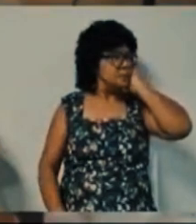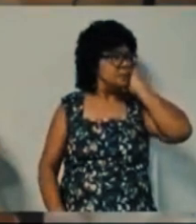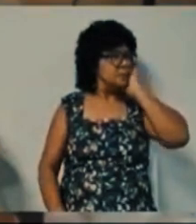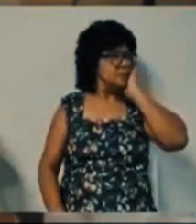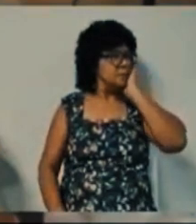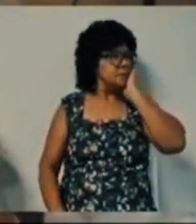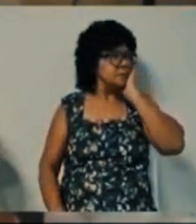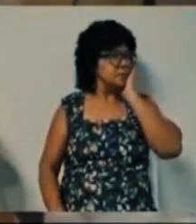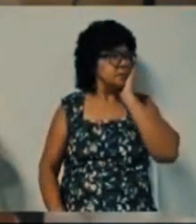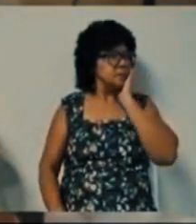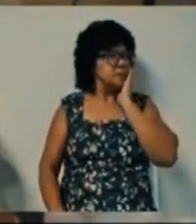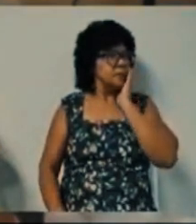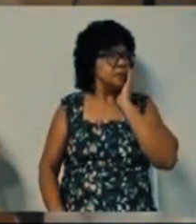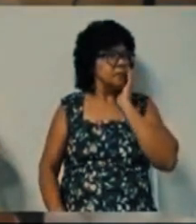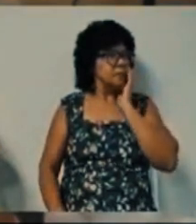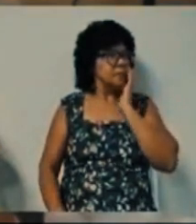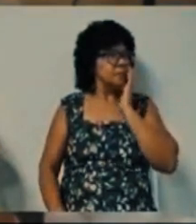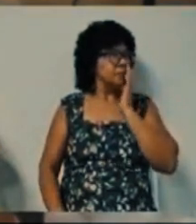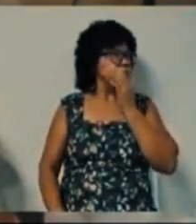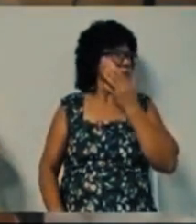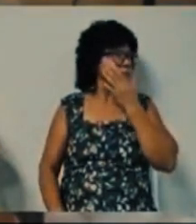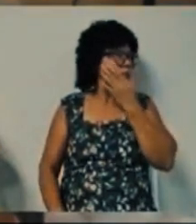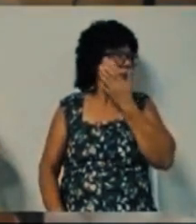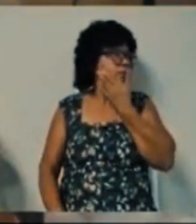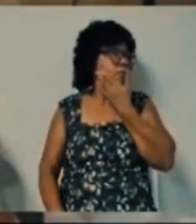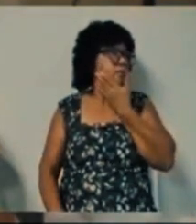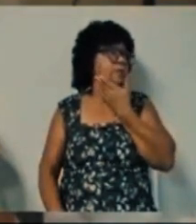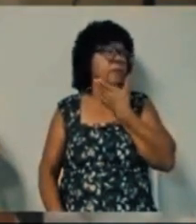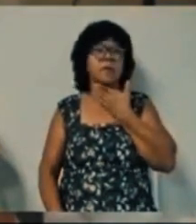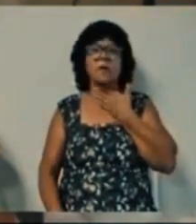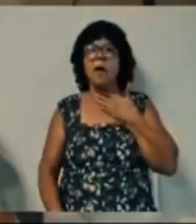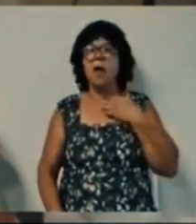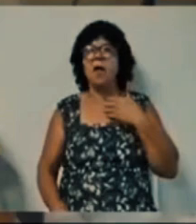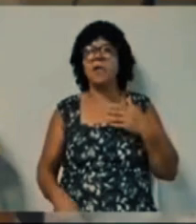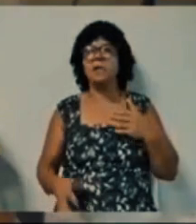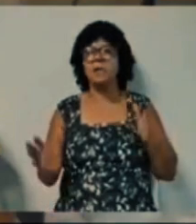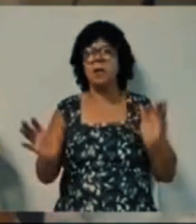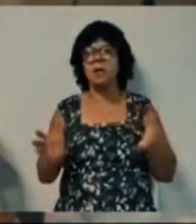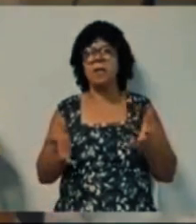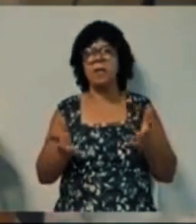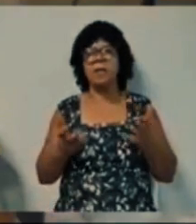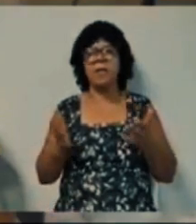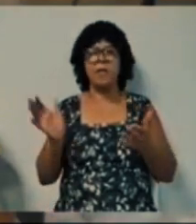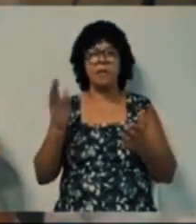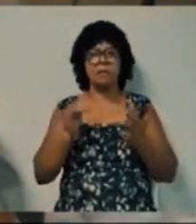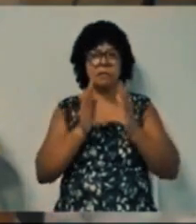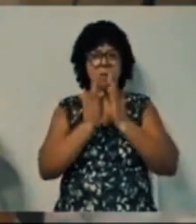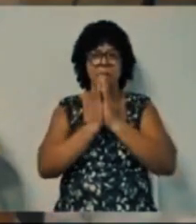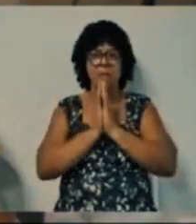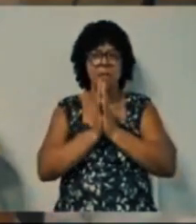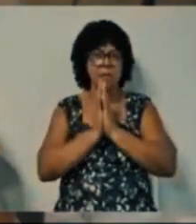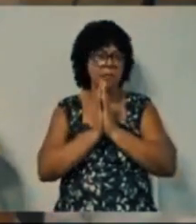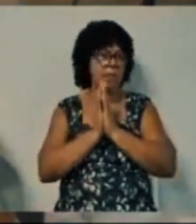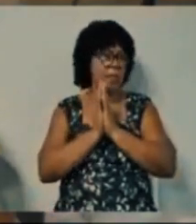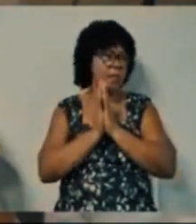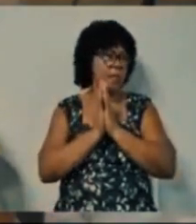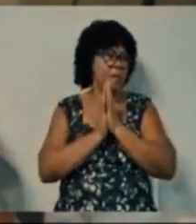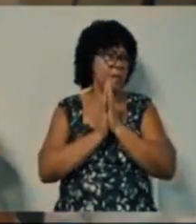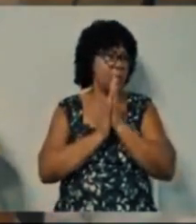Você que está saudável aí no banco, aí em cima da galeria, estenda a mão para cá, porque Deus te deu autoridade